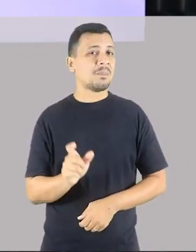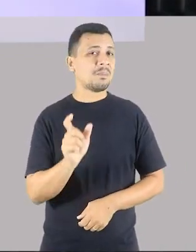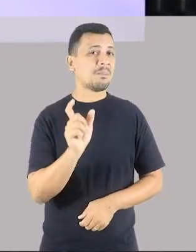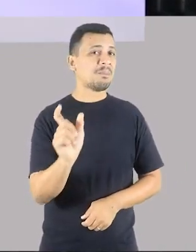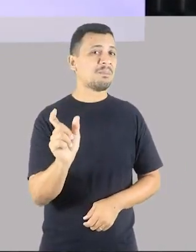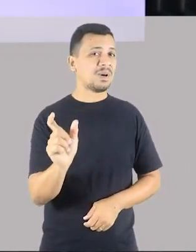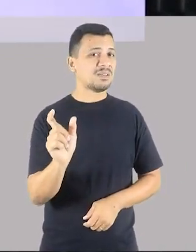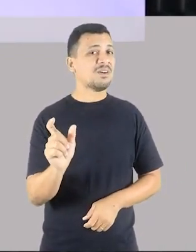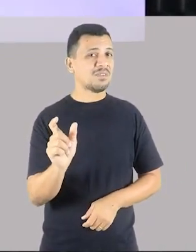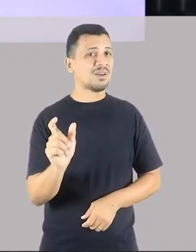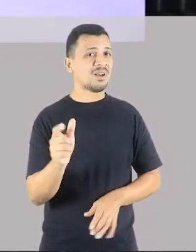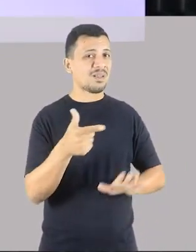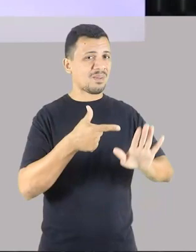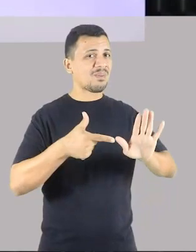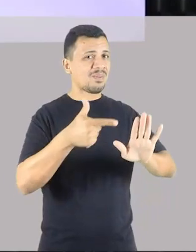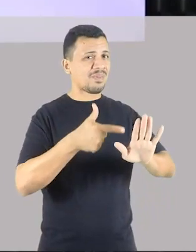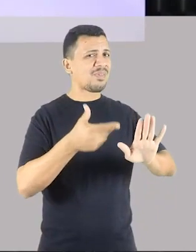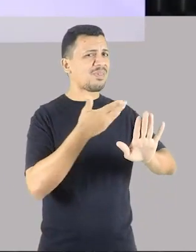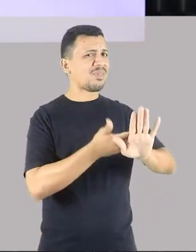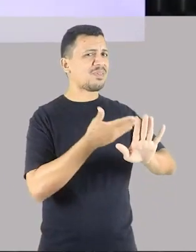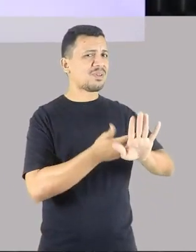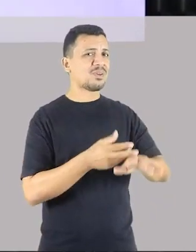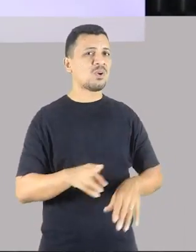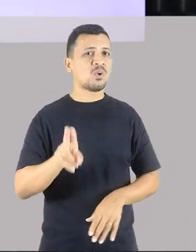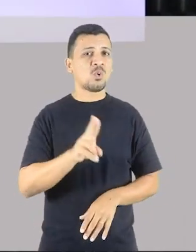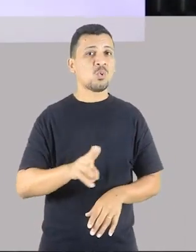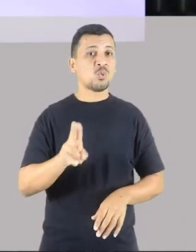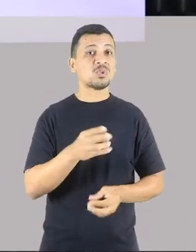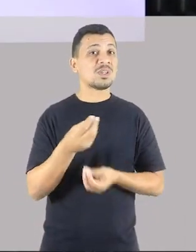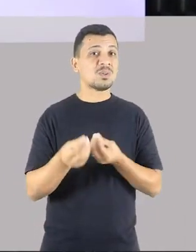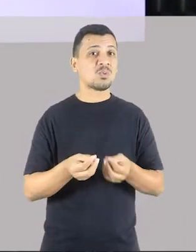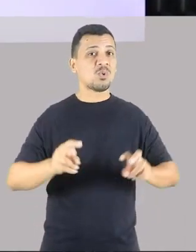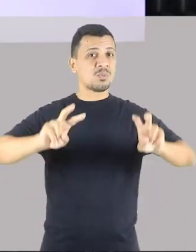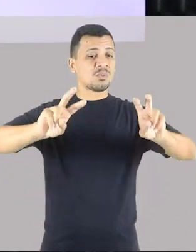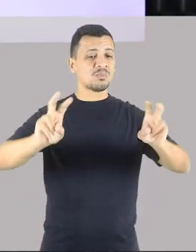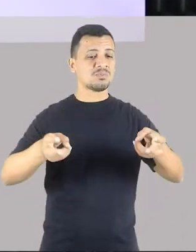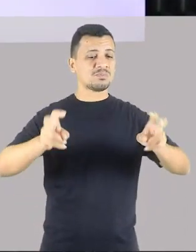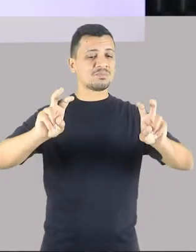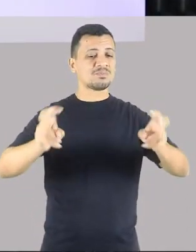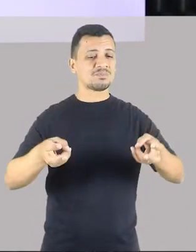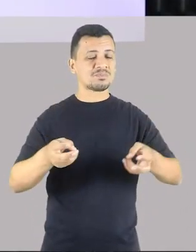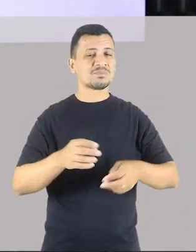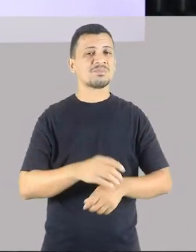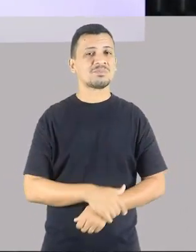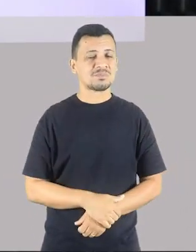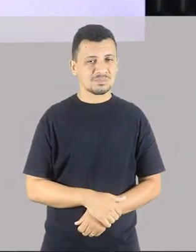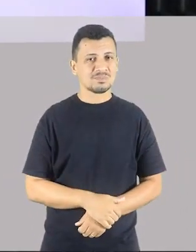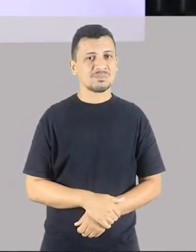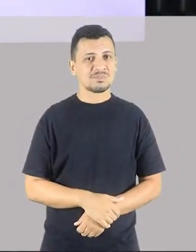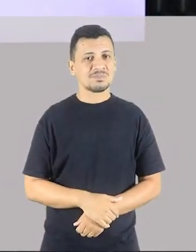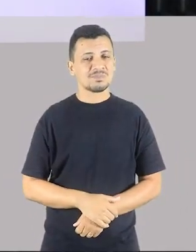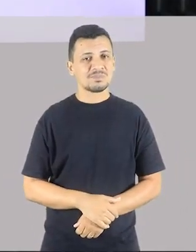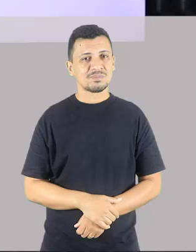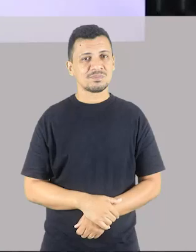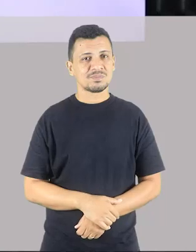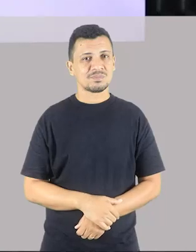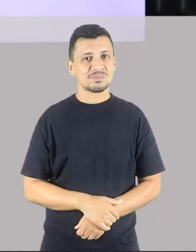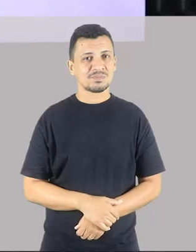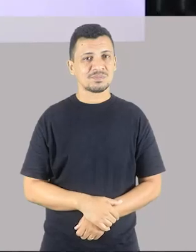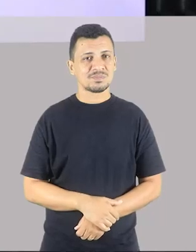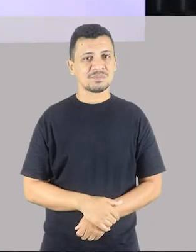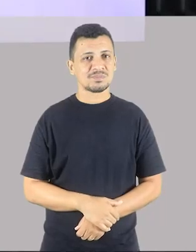sentido irônico, elas devem ser usadas entre aspas, tá? Palavras em sentido irônico devem ser utilizadas